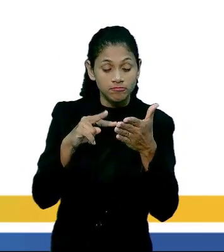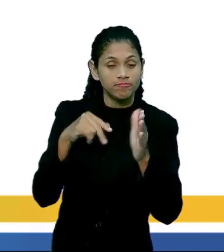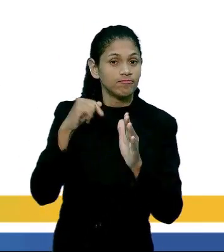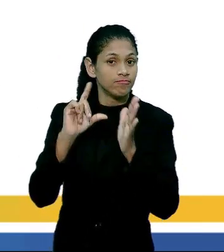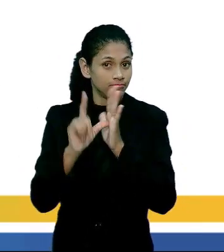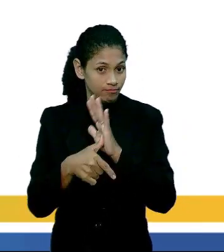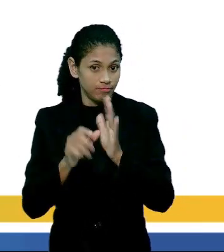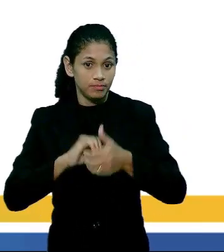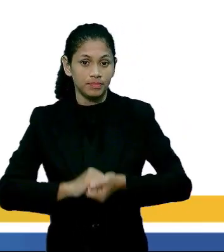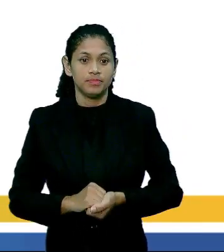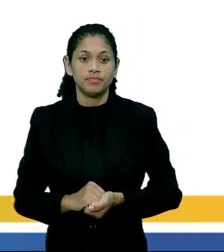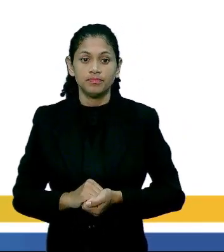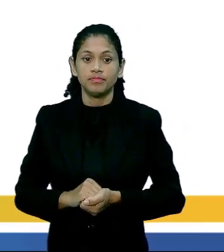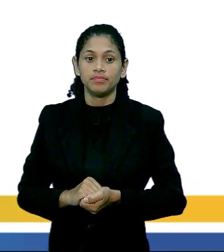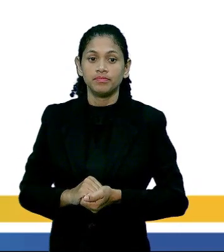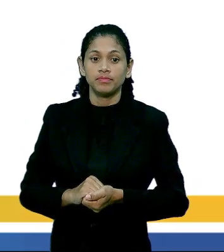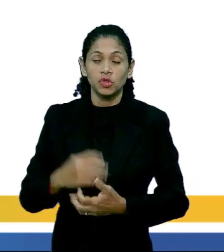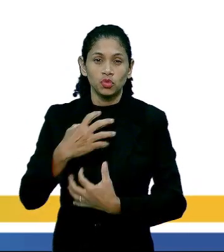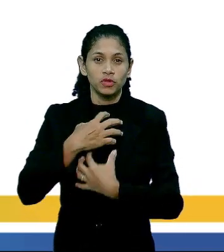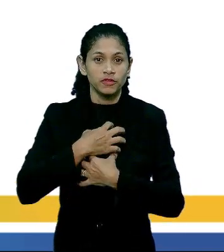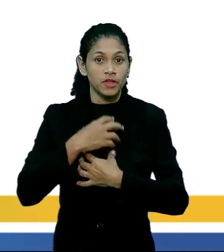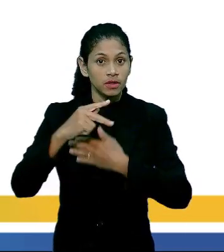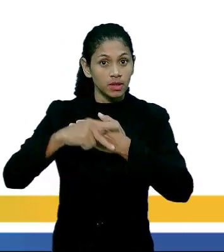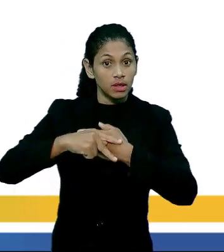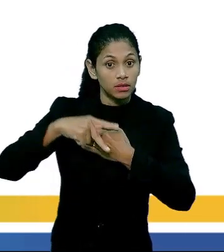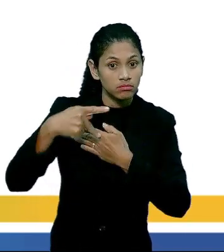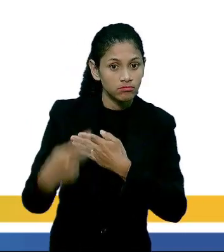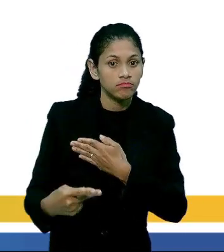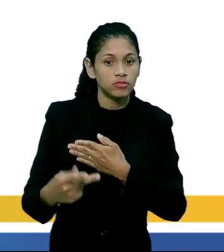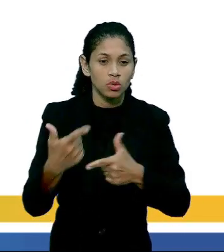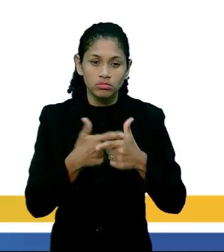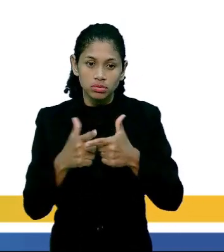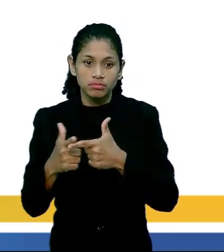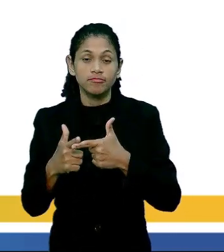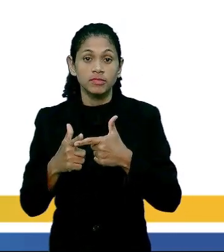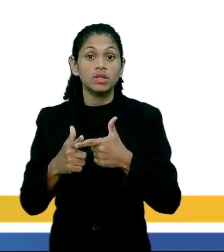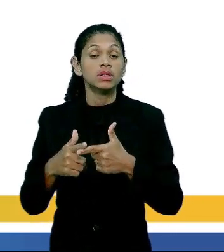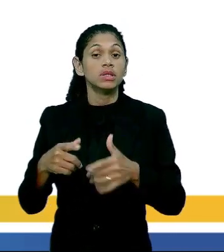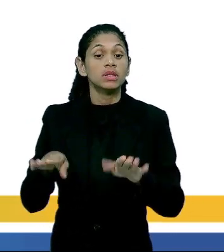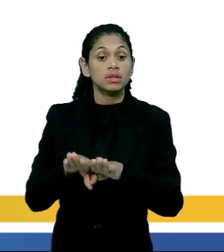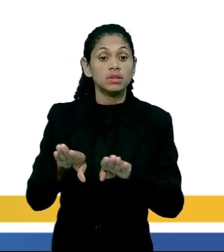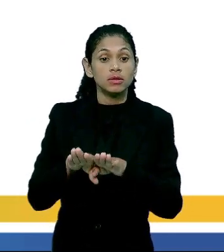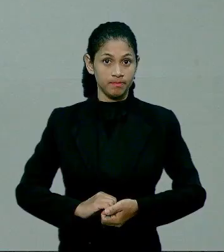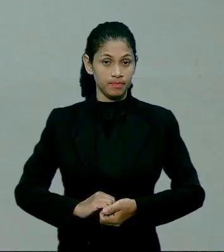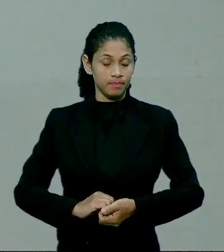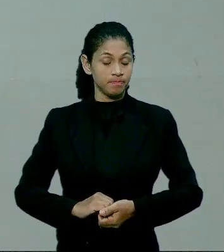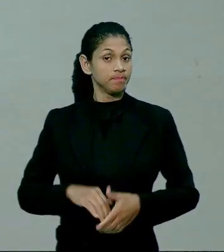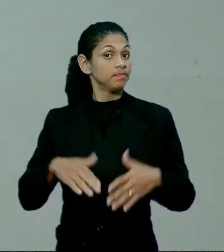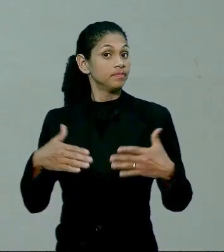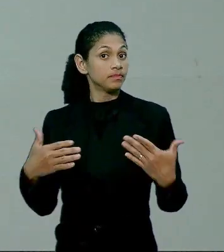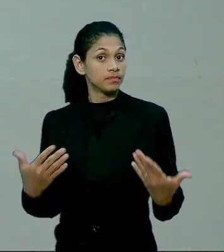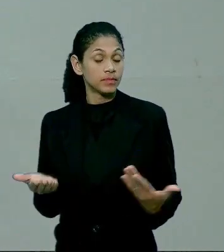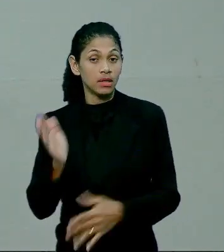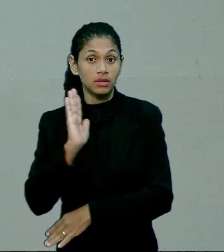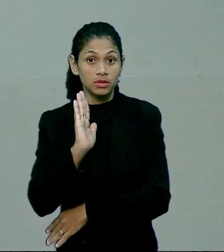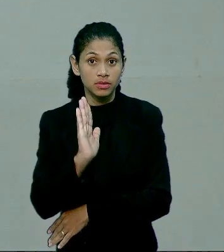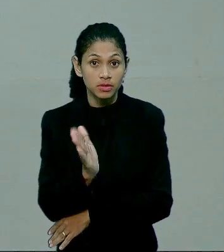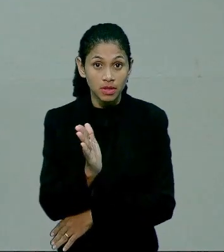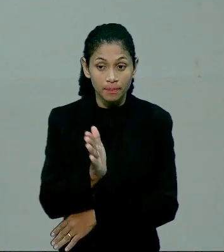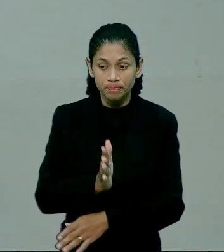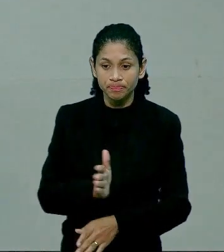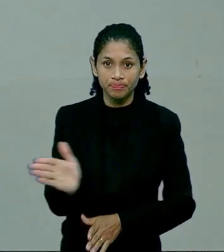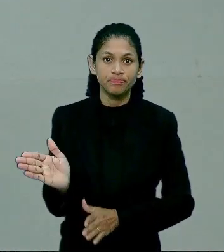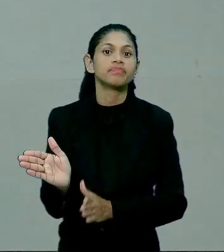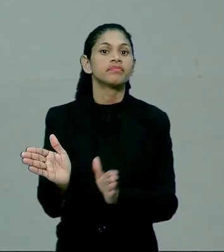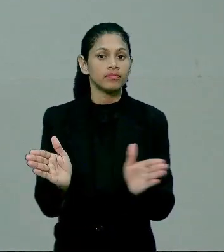gente vai abordar, e a aplicação, que é como isso vai ser executado em exercícios, beleza? Então, aí a gente já fez esse